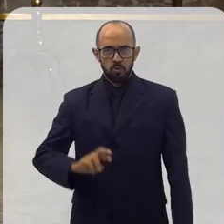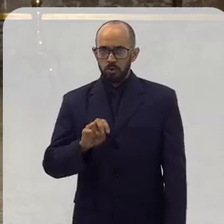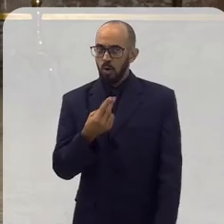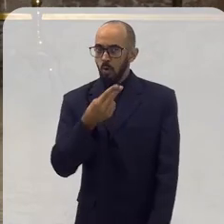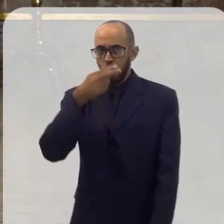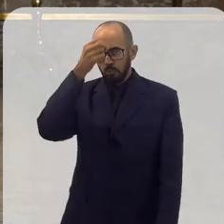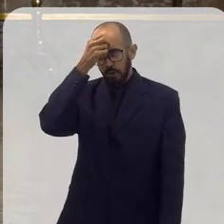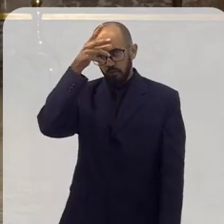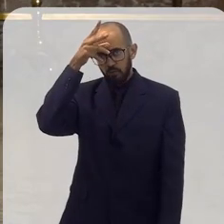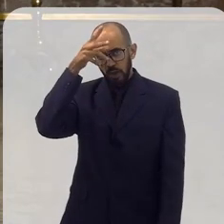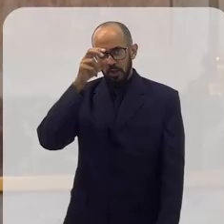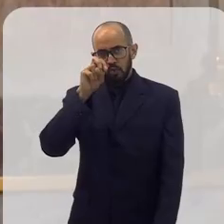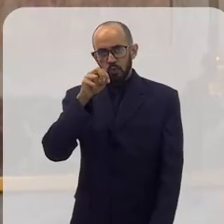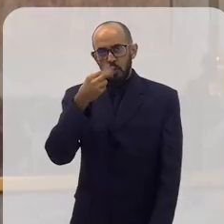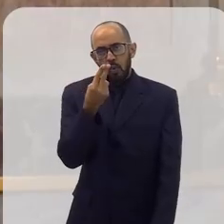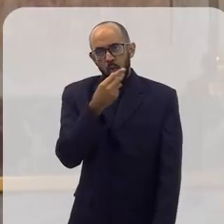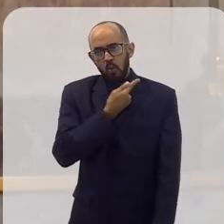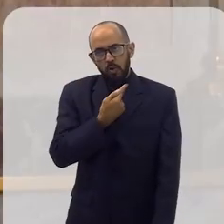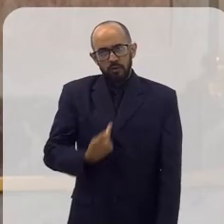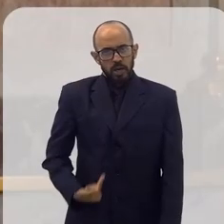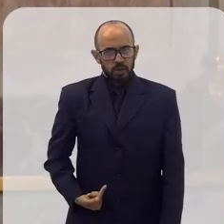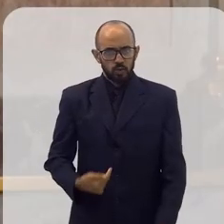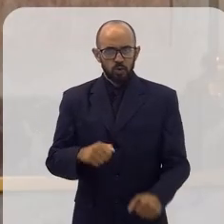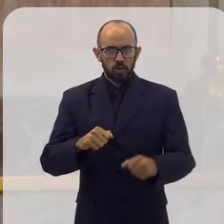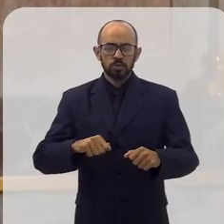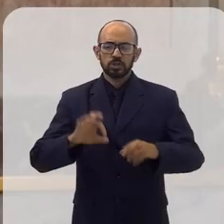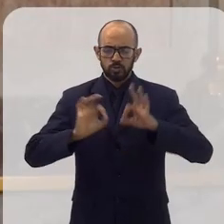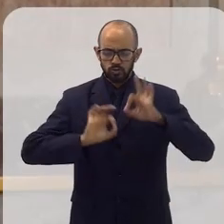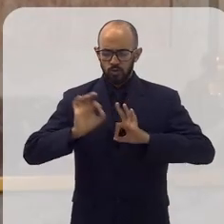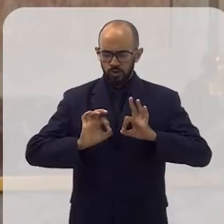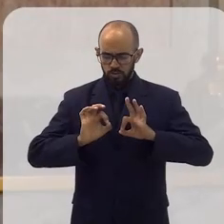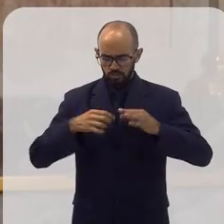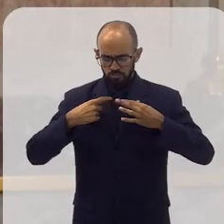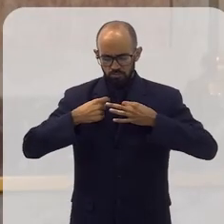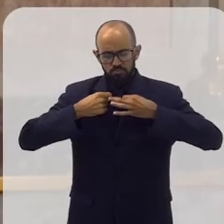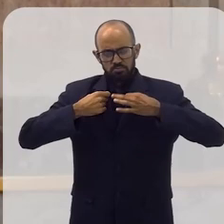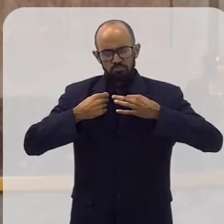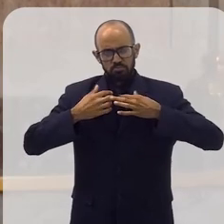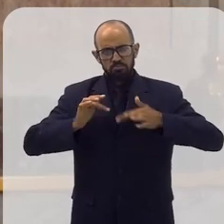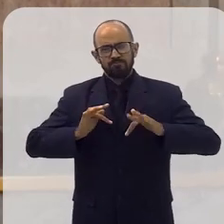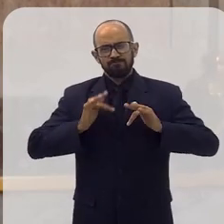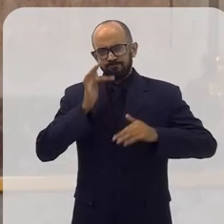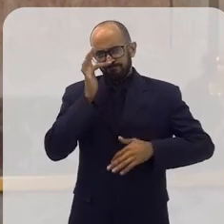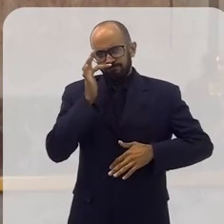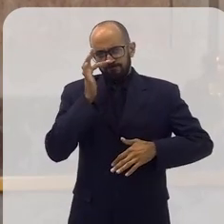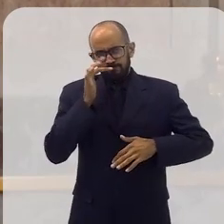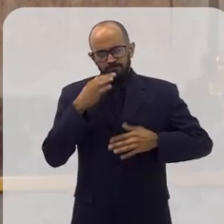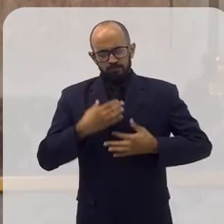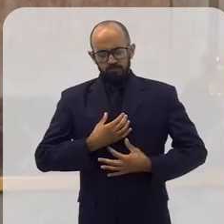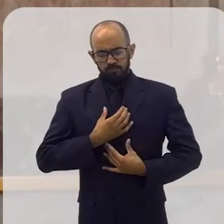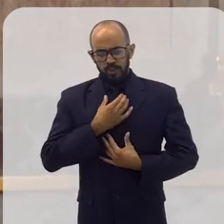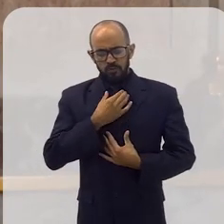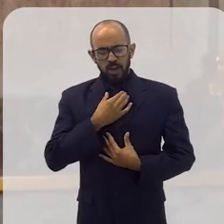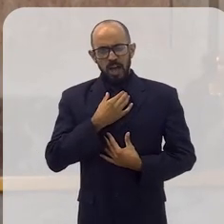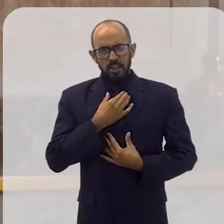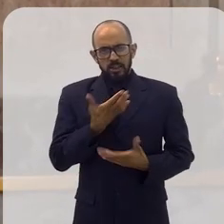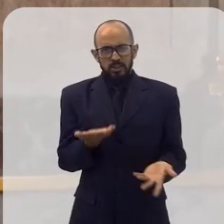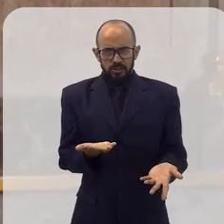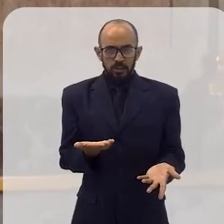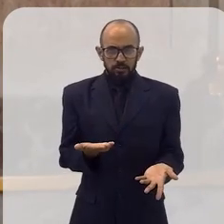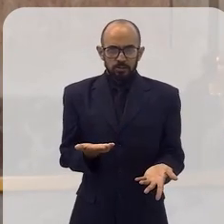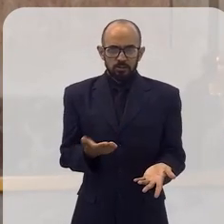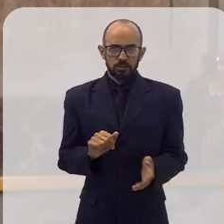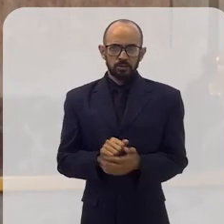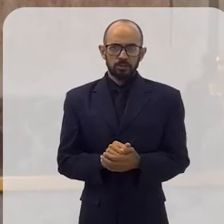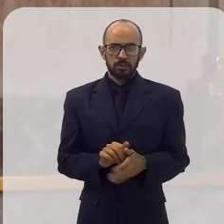da República, um prefeito, um governador, você se arruma bem, você coloca gravata, coloca